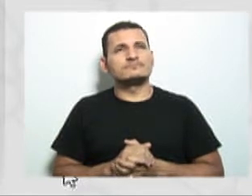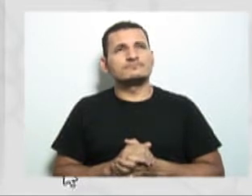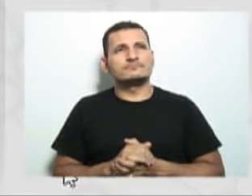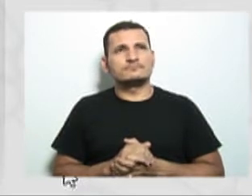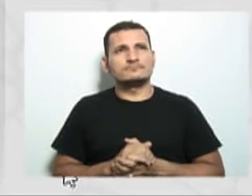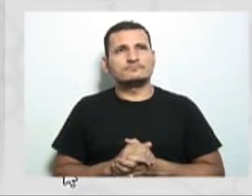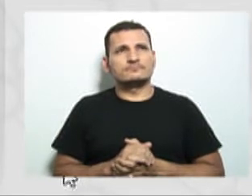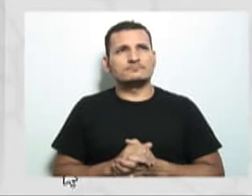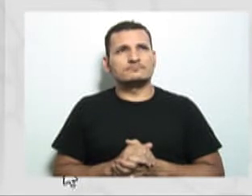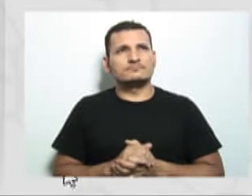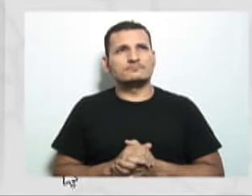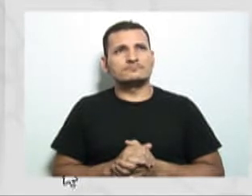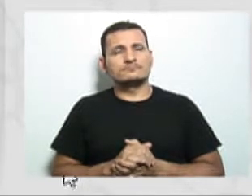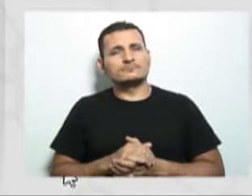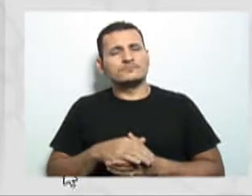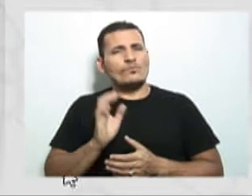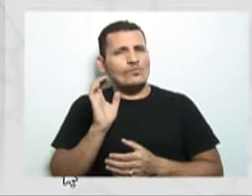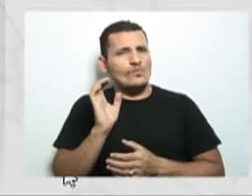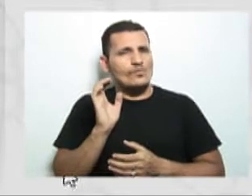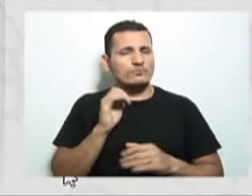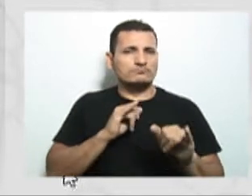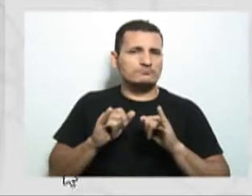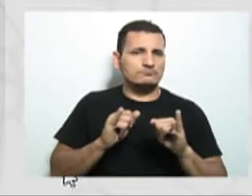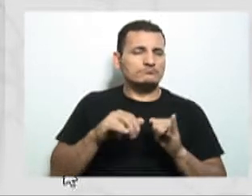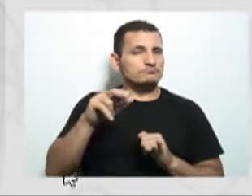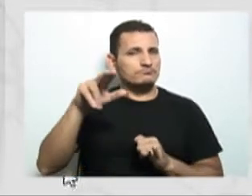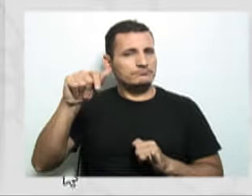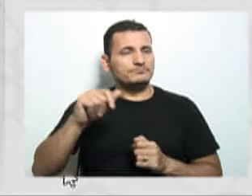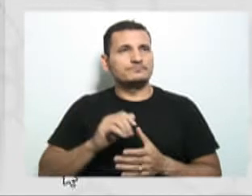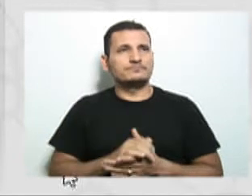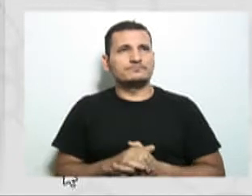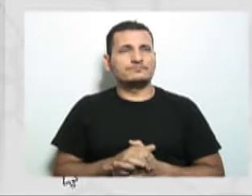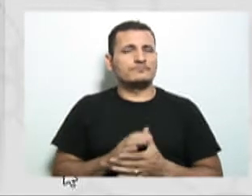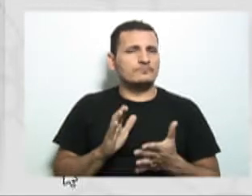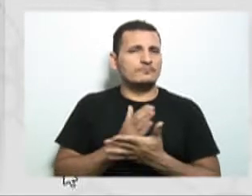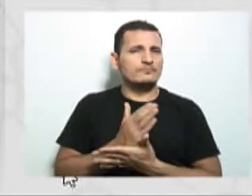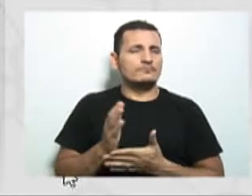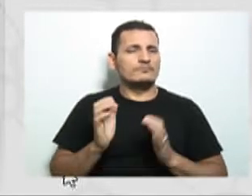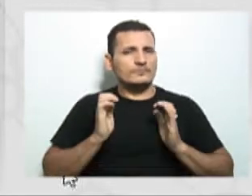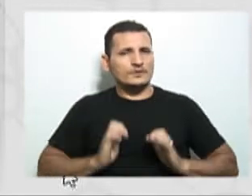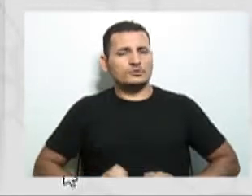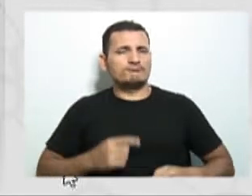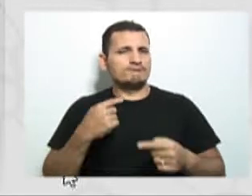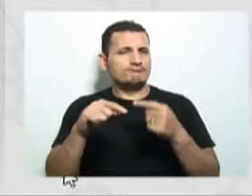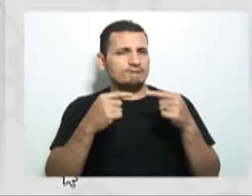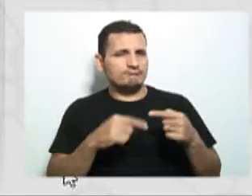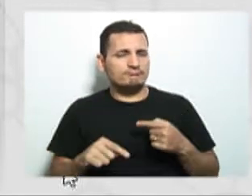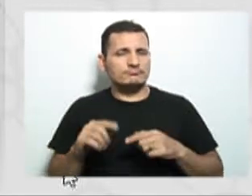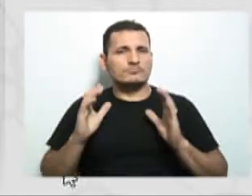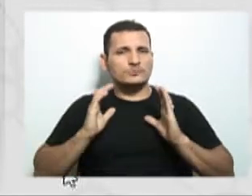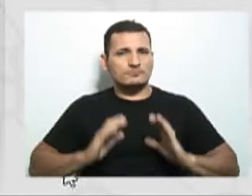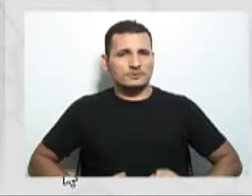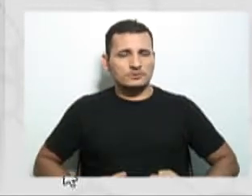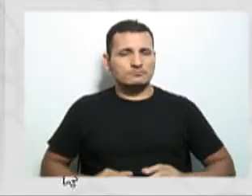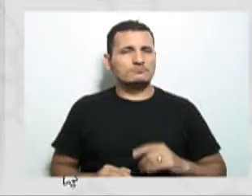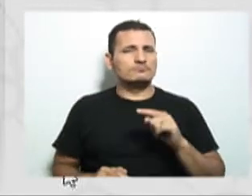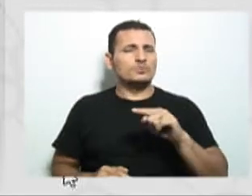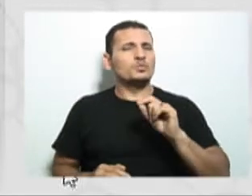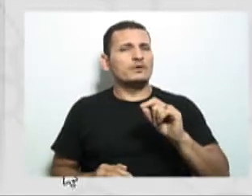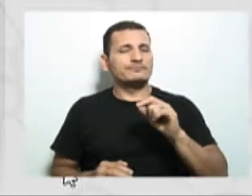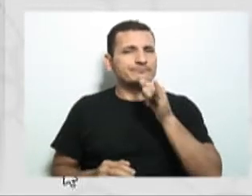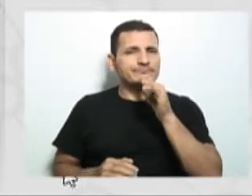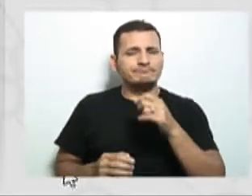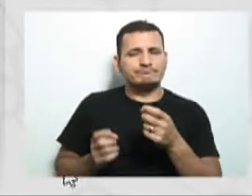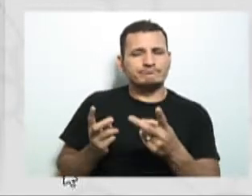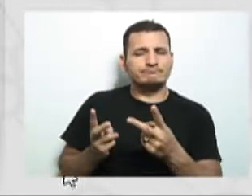isso. Ocultar informações, nunca. Alguns comportamentos considerados antiéticos, continuando, aplicar um valor superior ao do